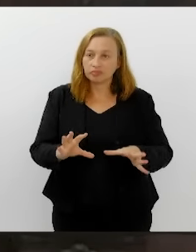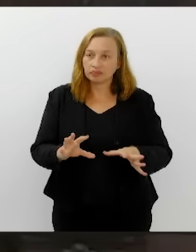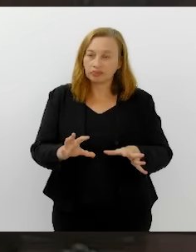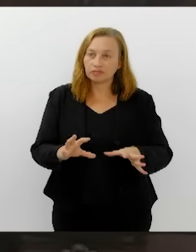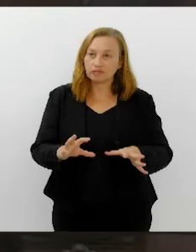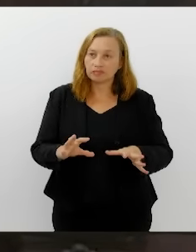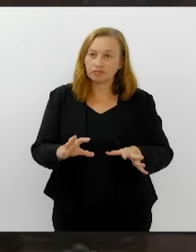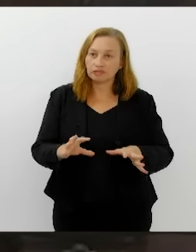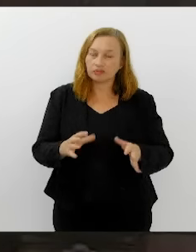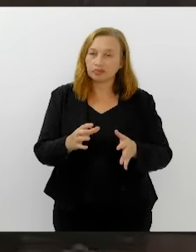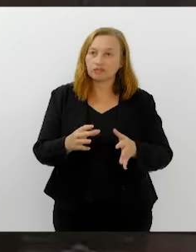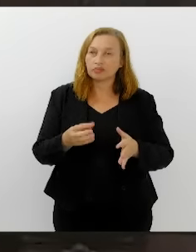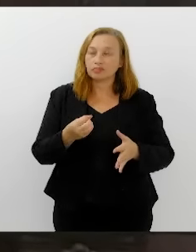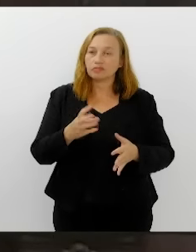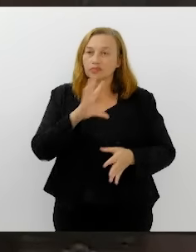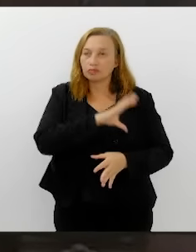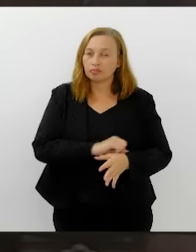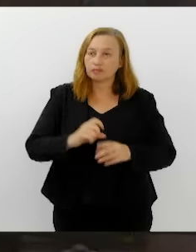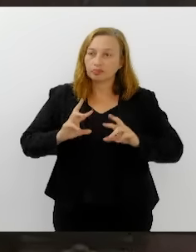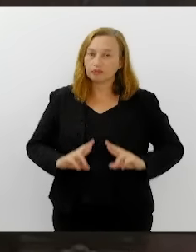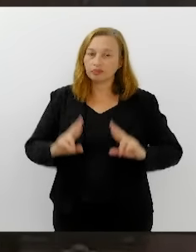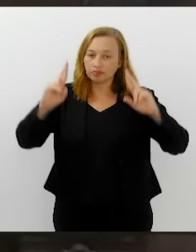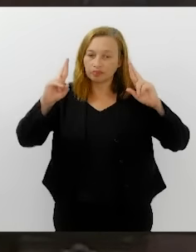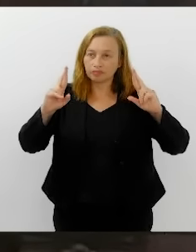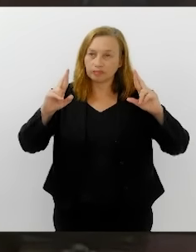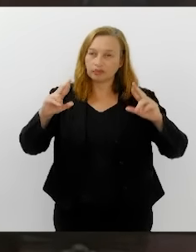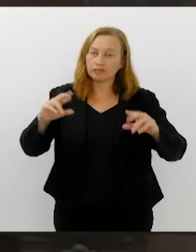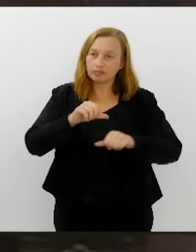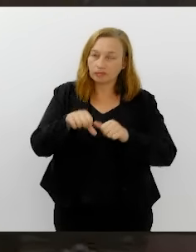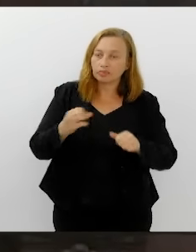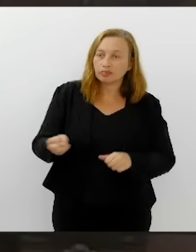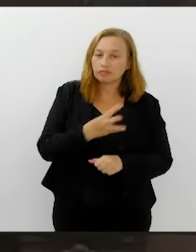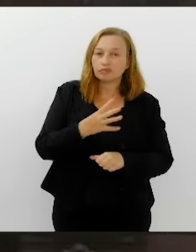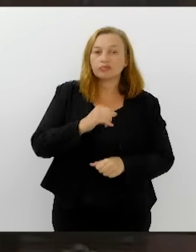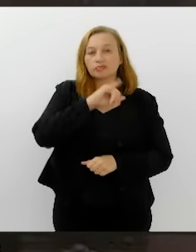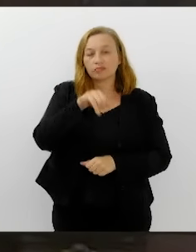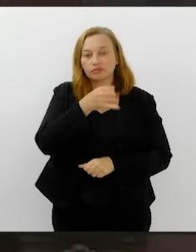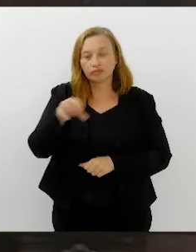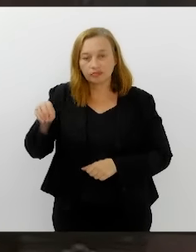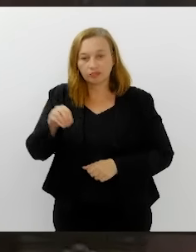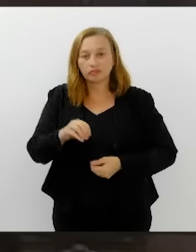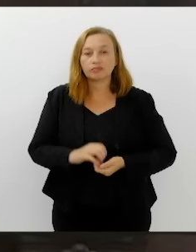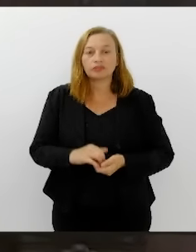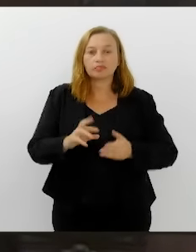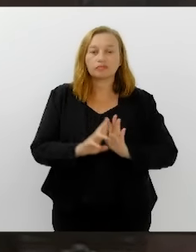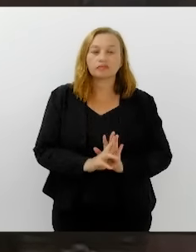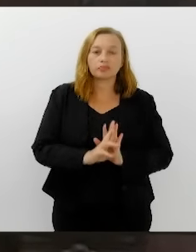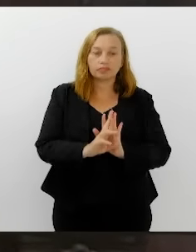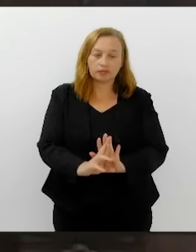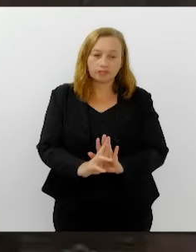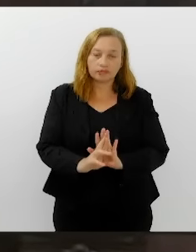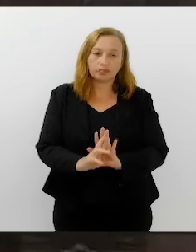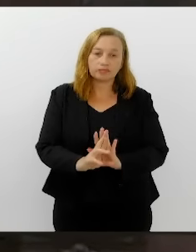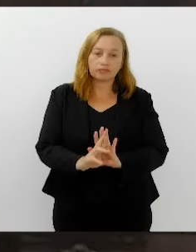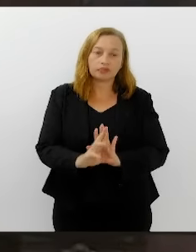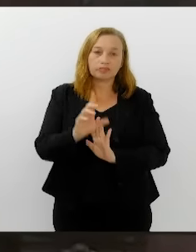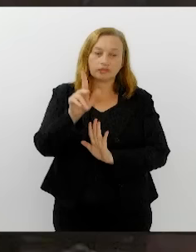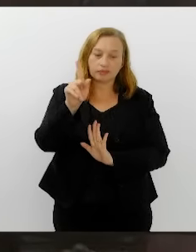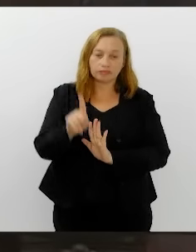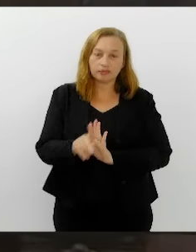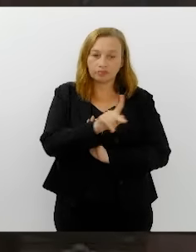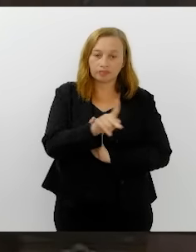de amor, esperança e renovação. Monsenhor João Clá, representado por Vossa Reverendíssima Padre Ricardo